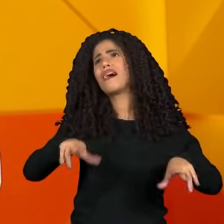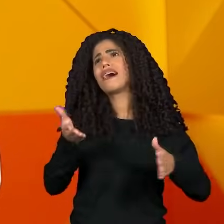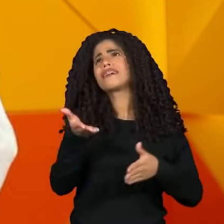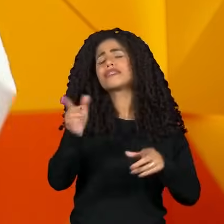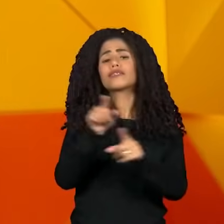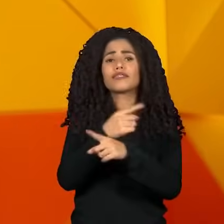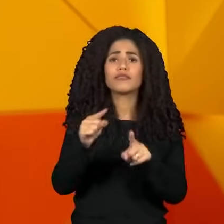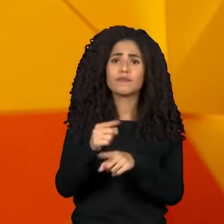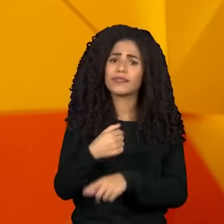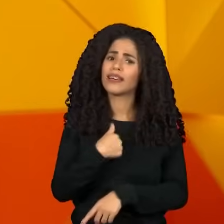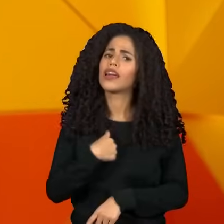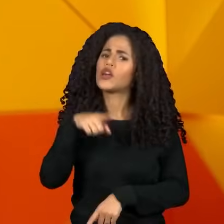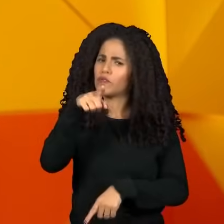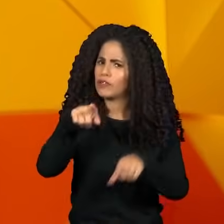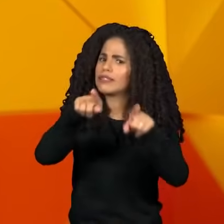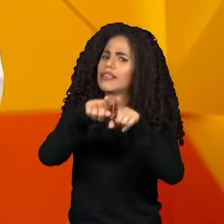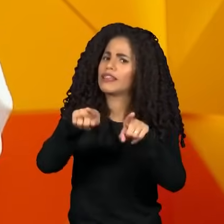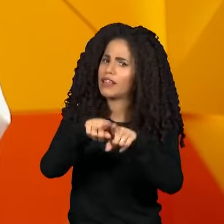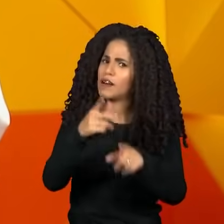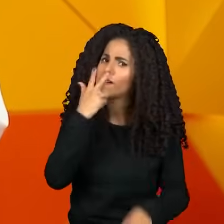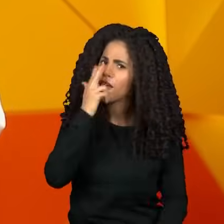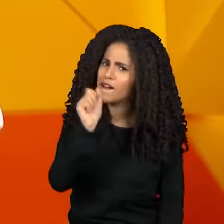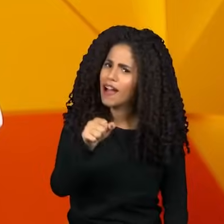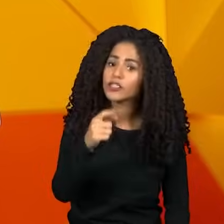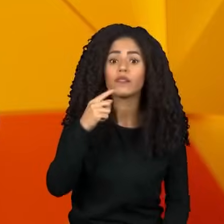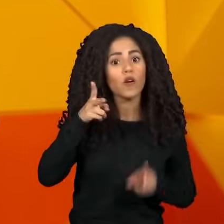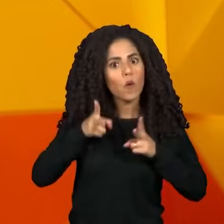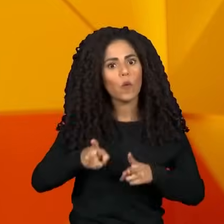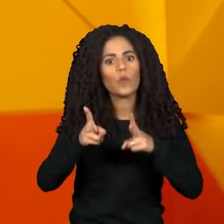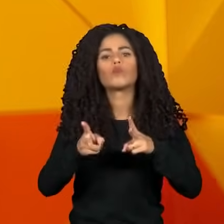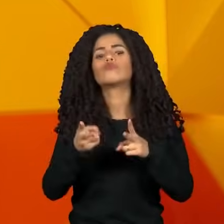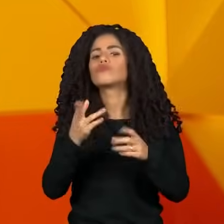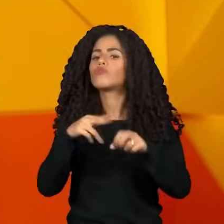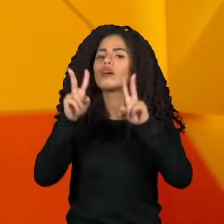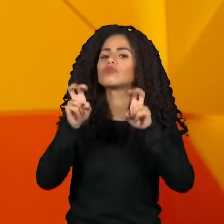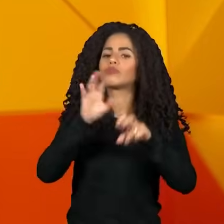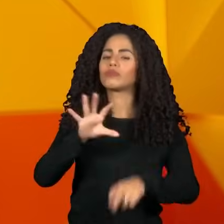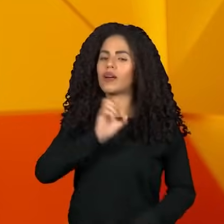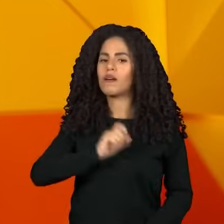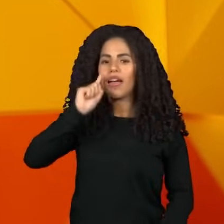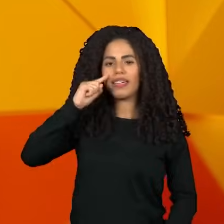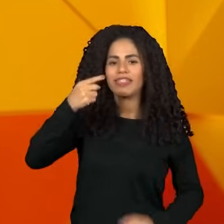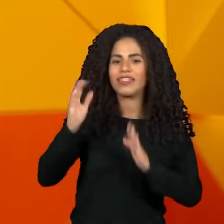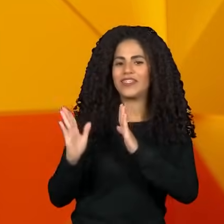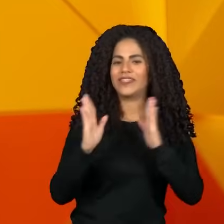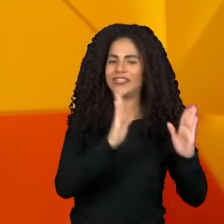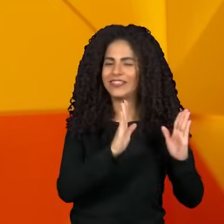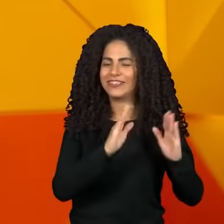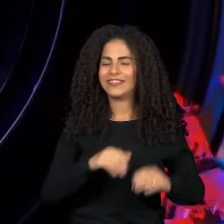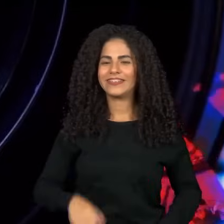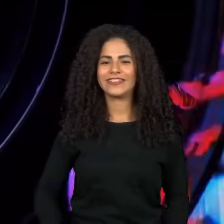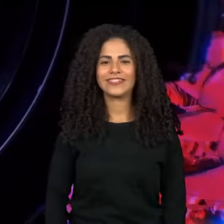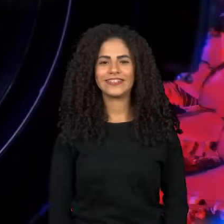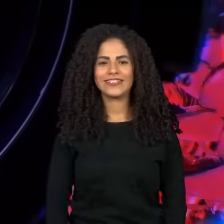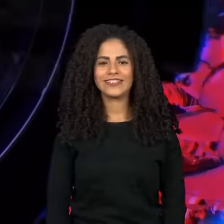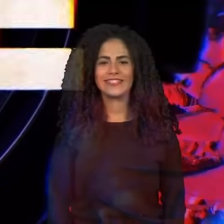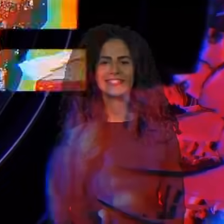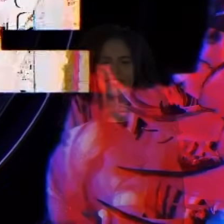músicas. E eu aposto que você também. A gente vai continuar falando de amor por aqui, só que daqui a pouquinho, depois do intervalo.